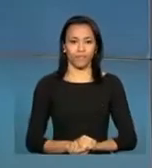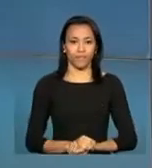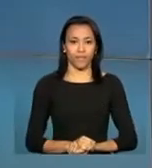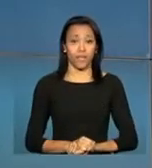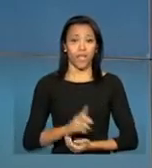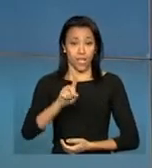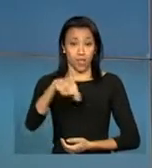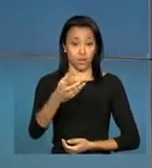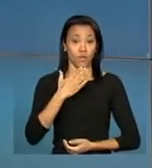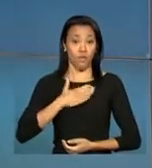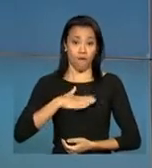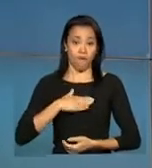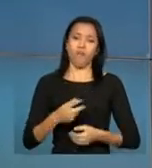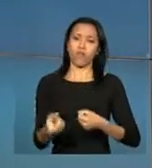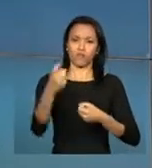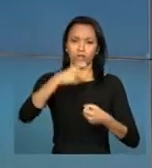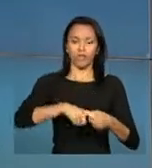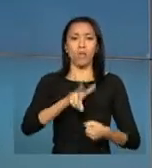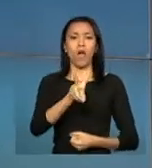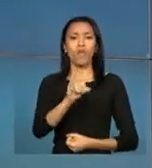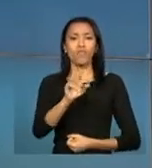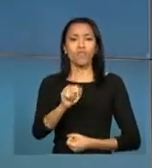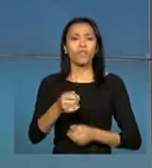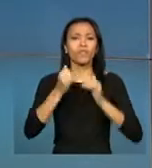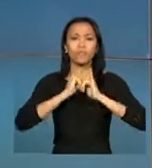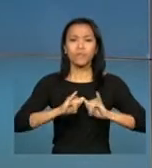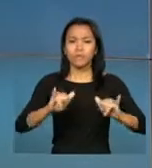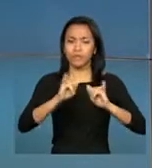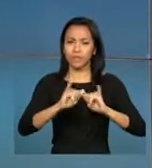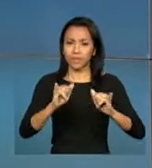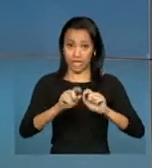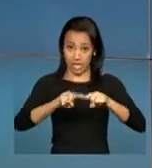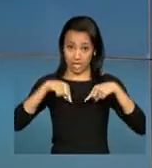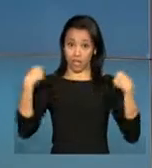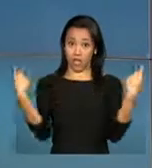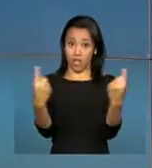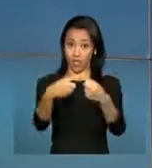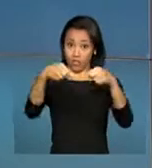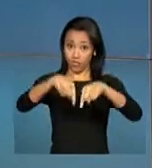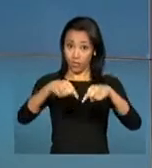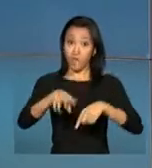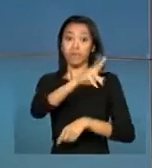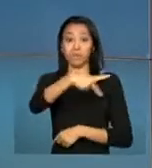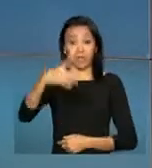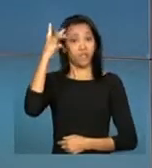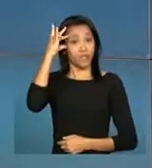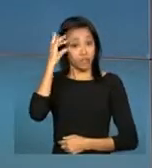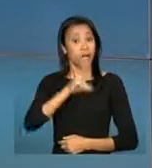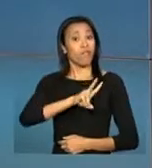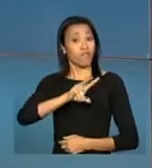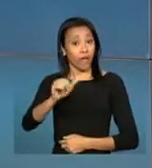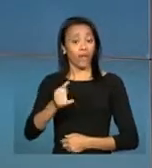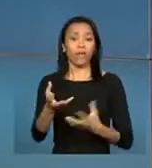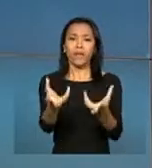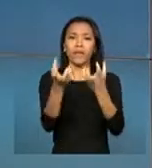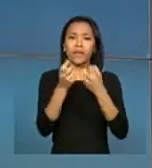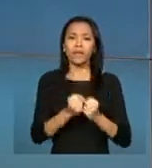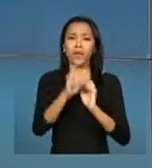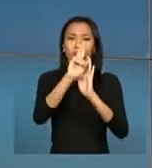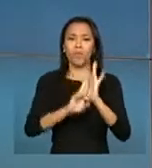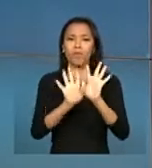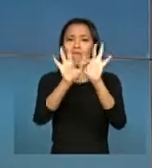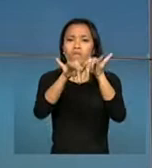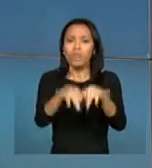E logo mais a gente volta ao vivo com a transmissão da sessão solene em que a presidenta Dilma Rousseff vai receber o relatório